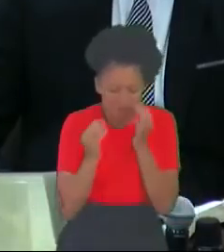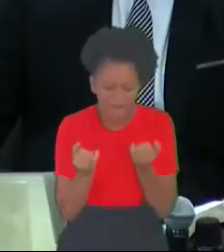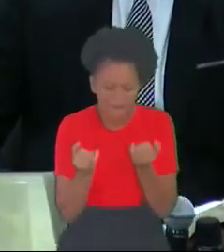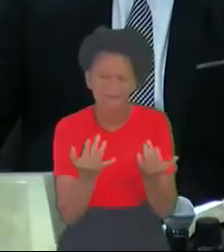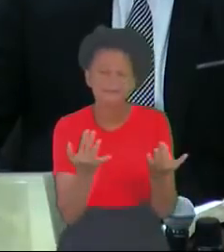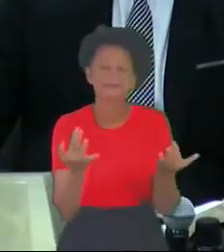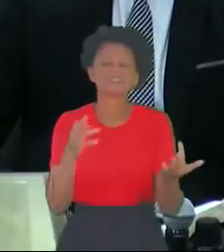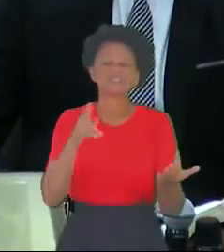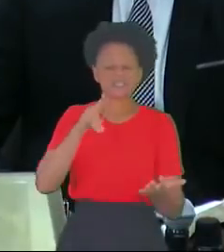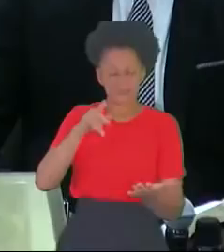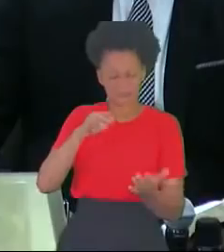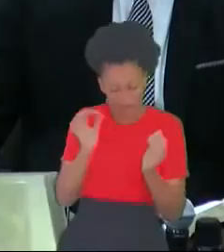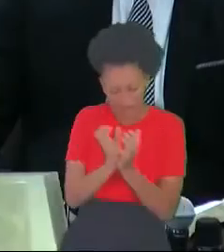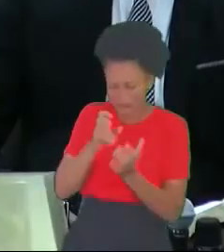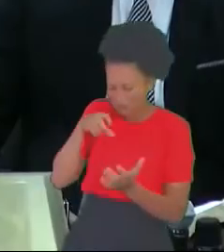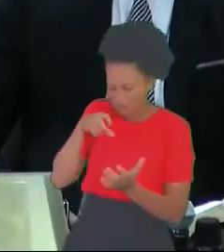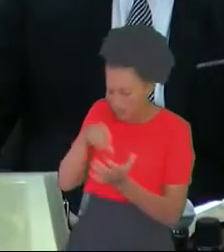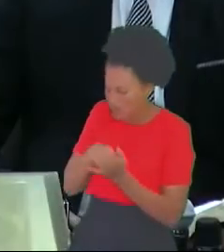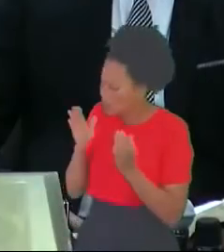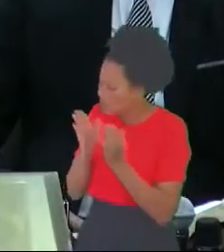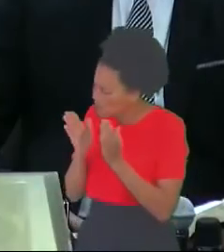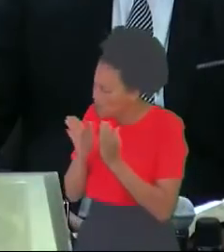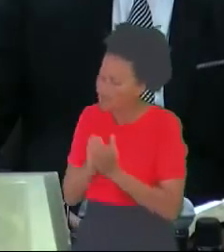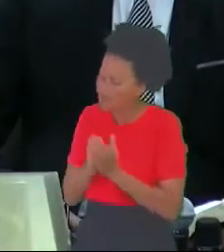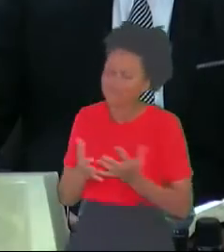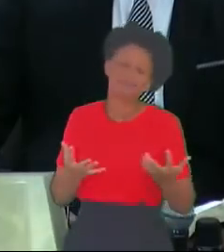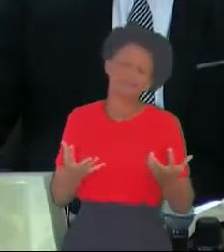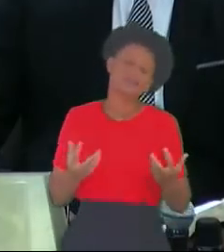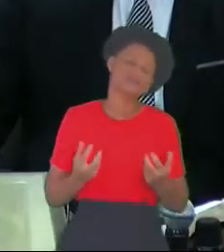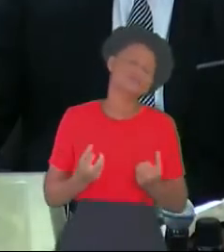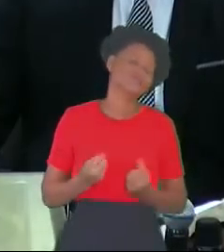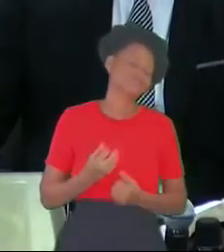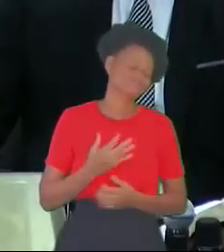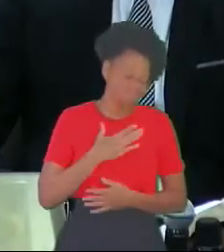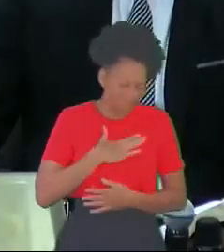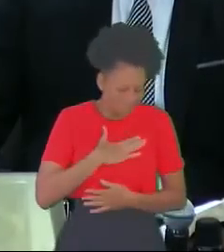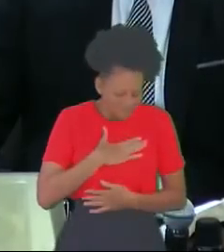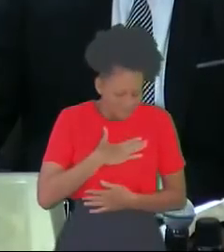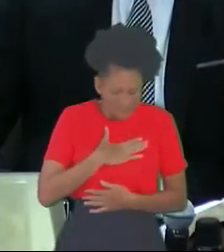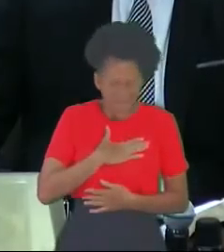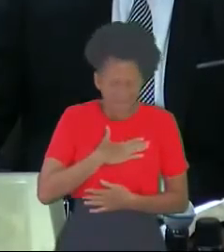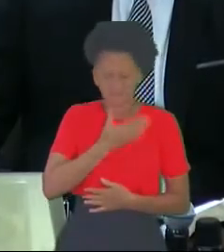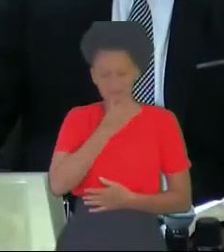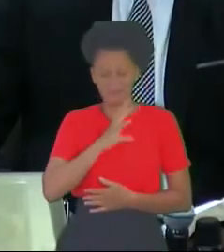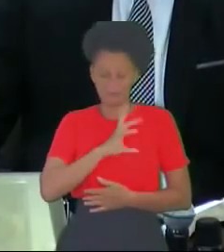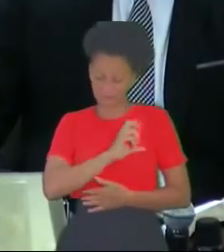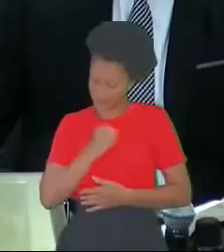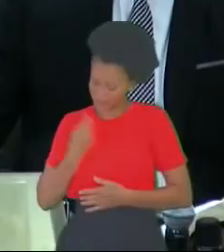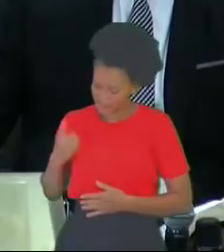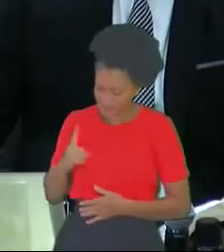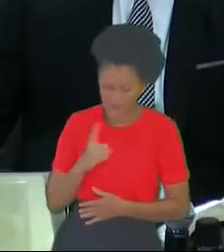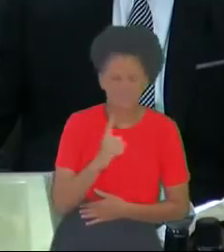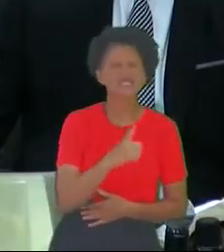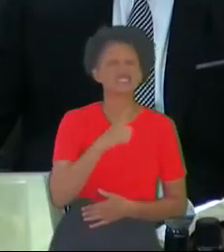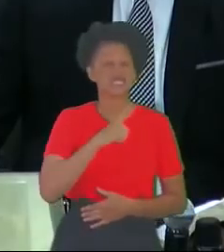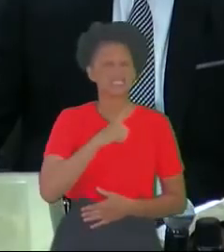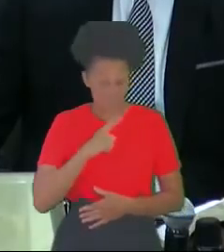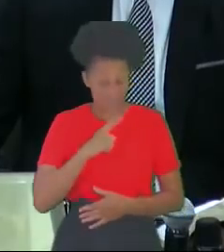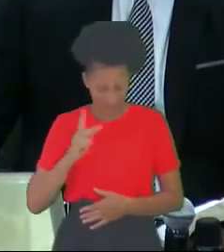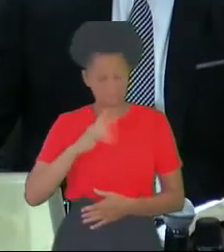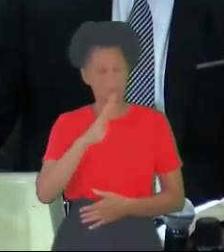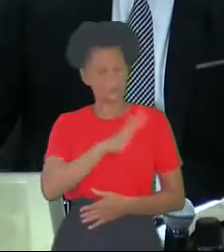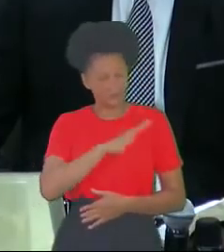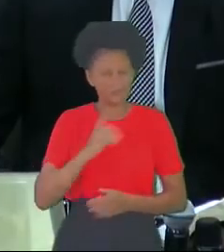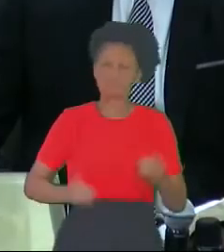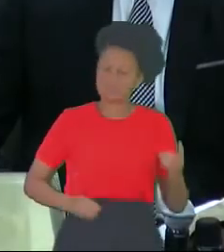irmãs do círculo de oração que estão dizendo: ah, se meu amado viesse ao seu jardim. Eu tenho certeza que tem presbítero,